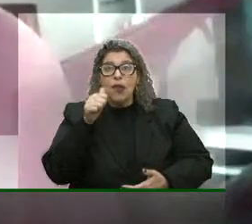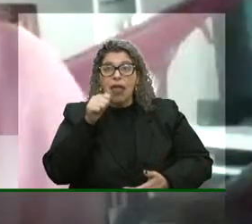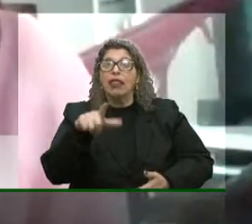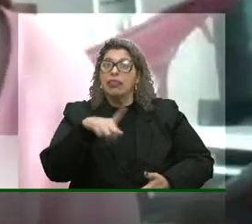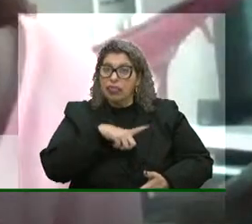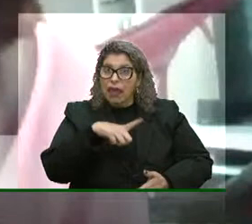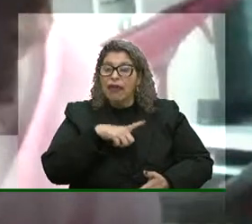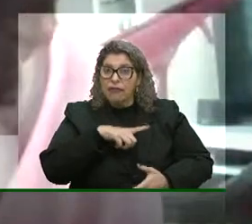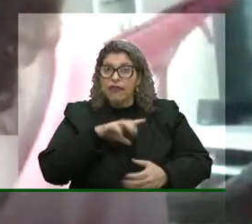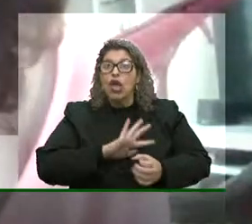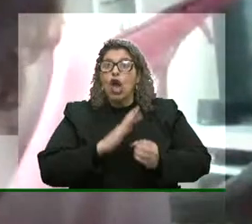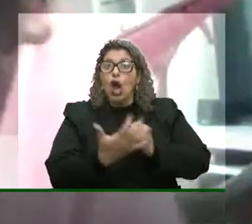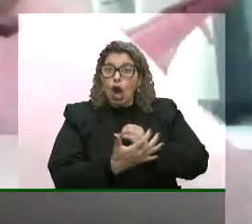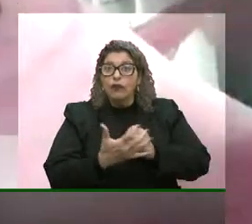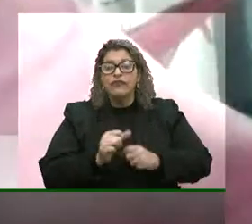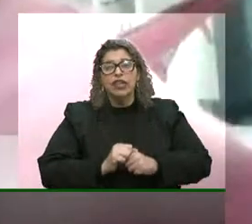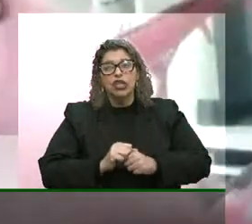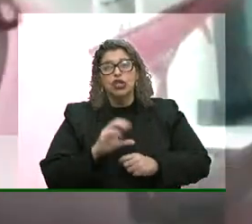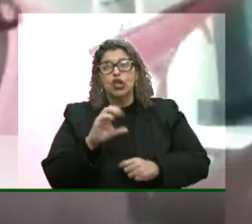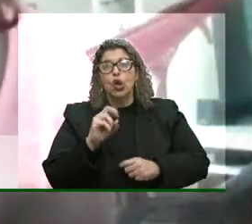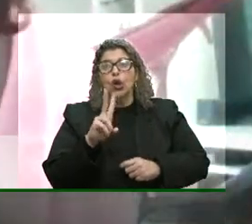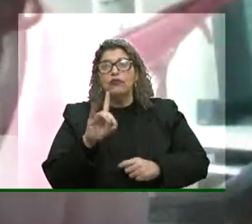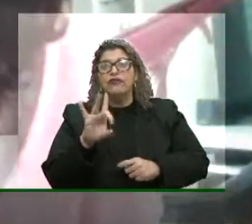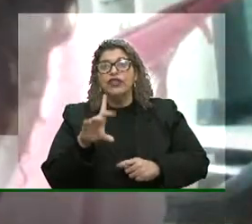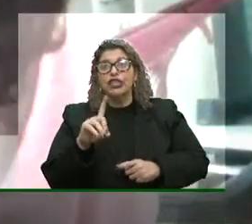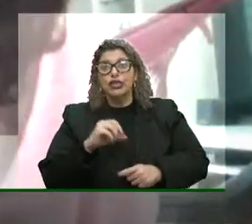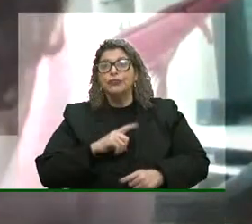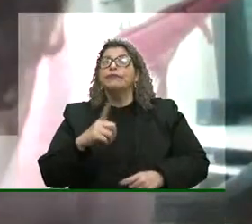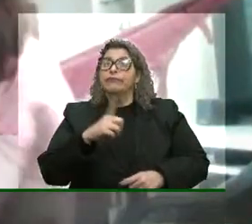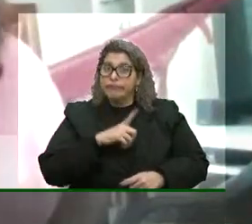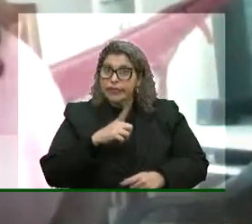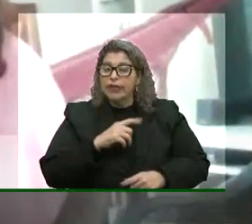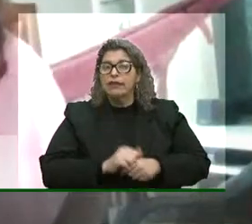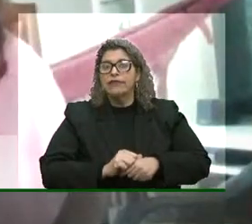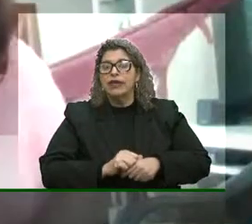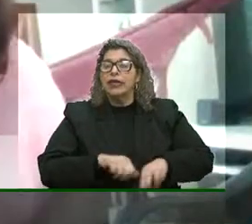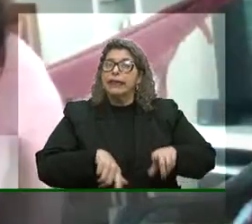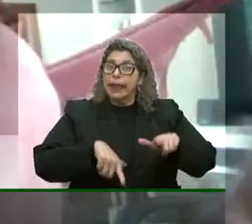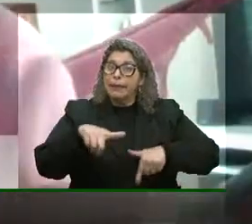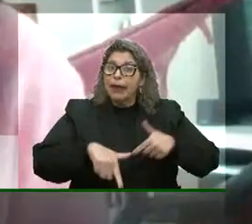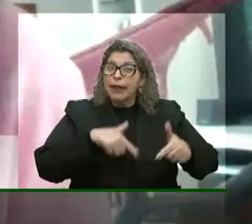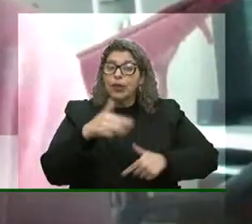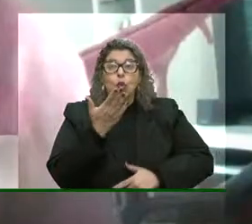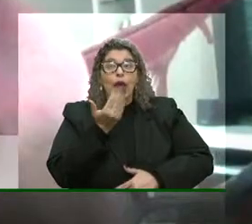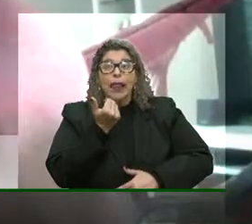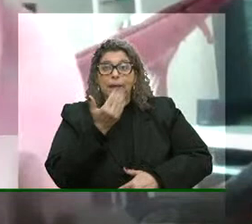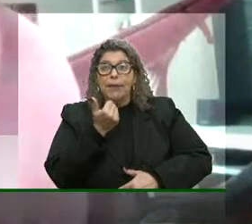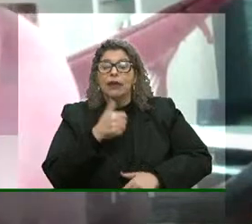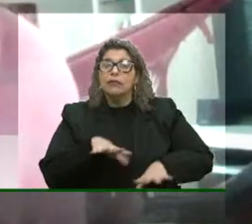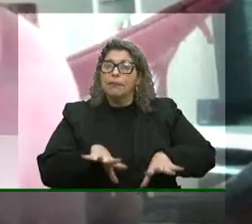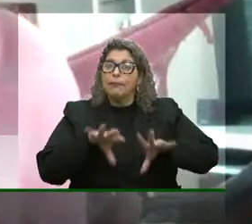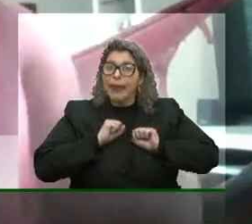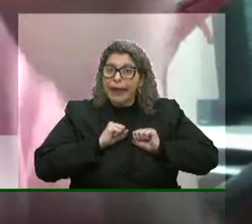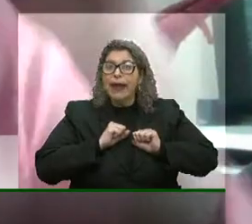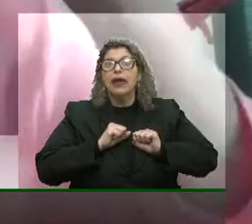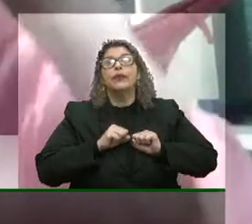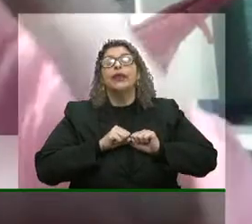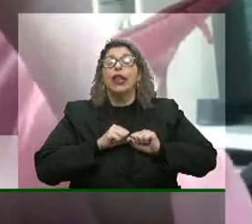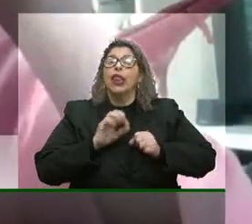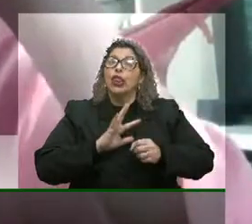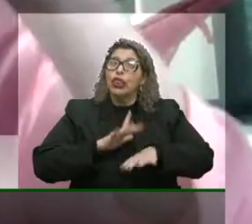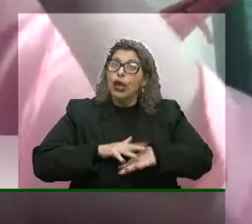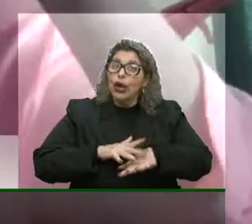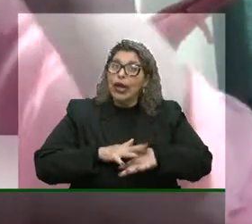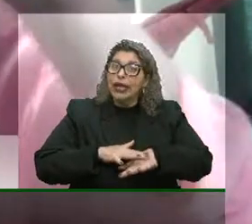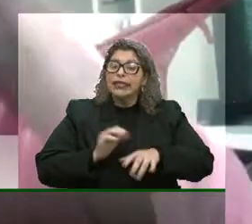suspender a entrega dos gêneros, porque não se sabe quantos dos funcionários lidando com gêneros alimentícios estão contaminados. Então,